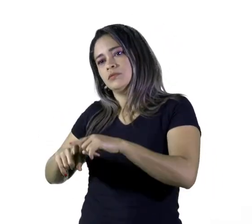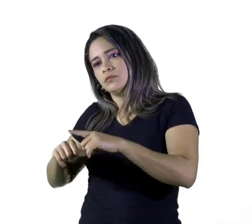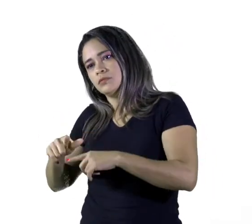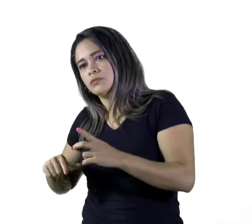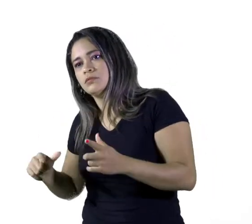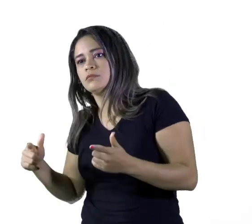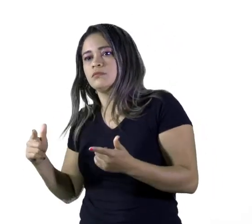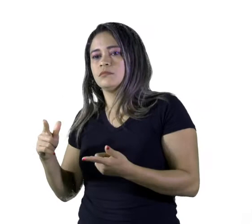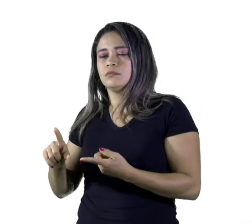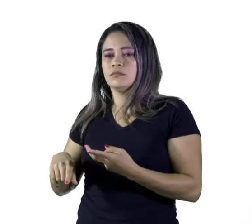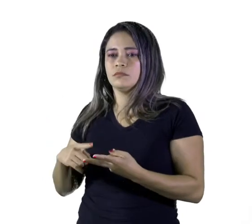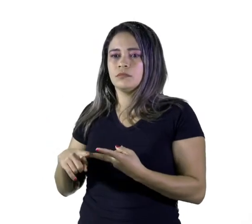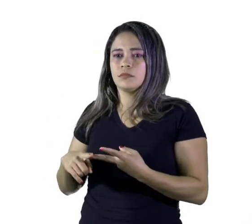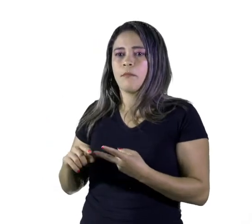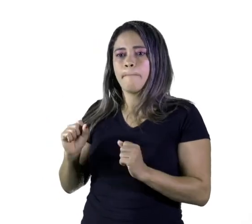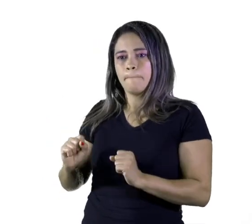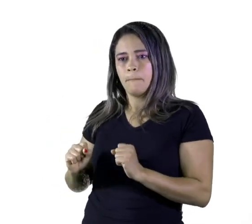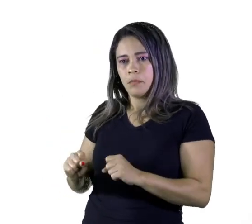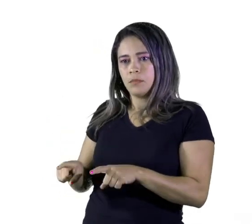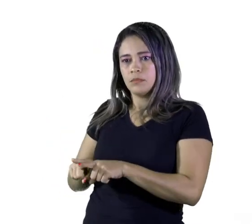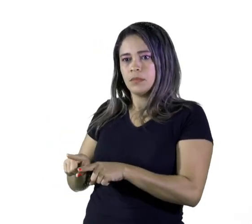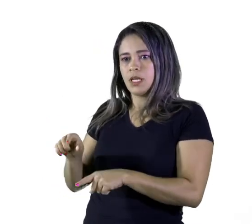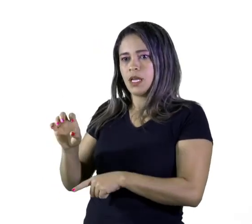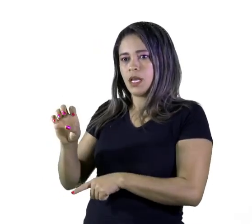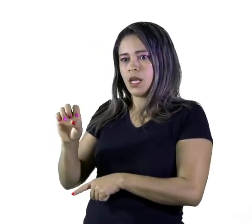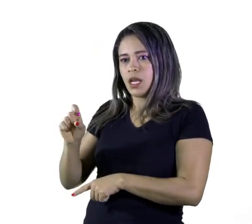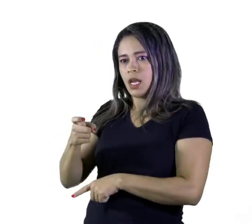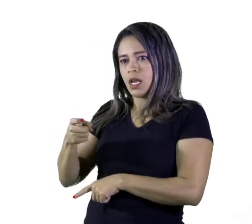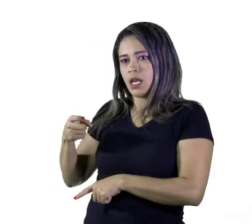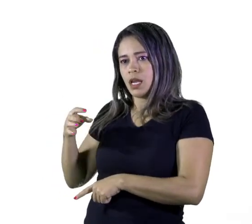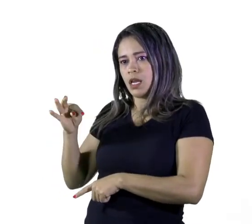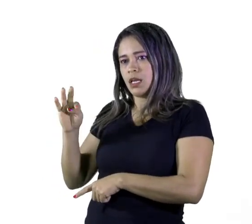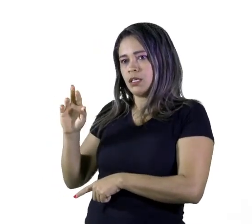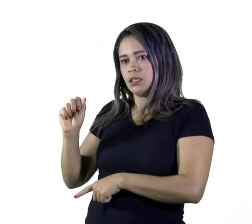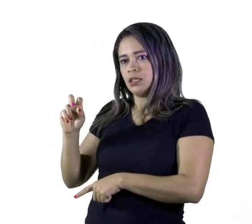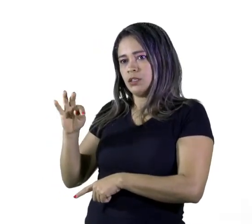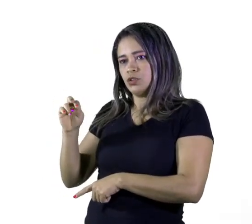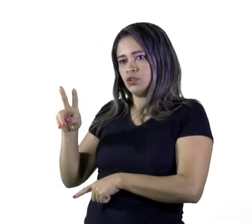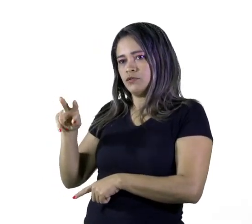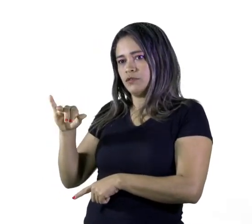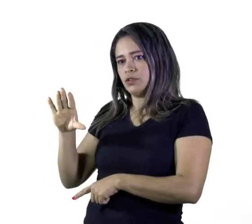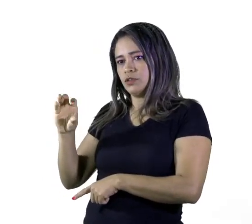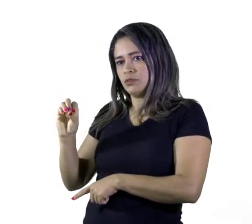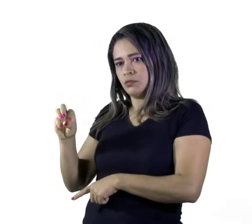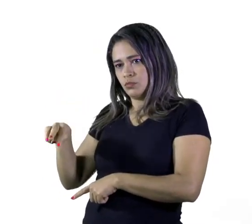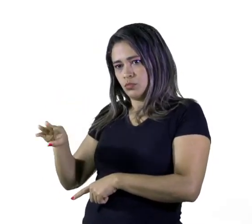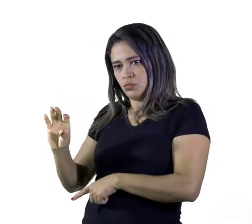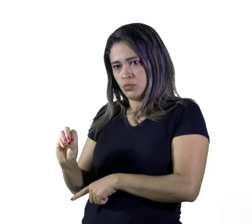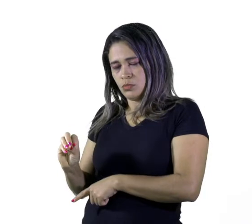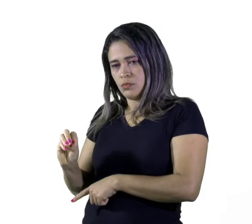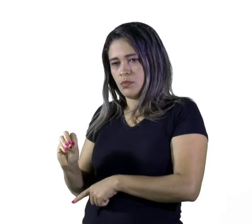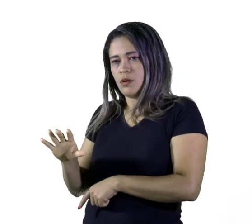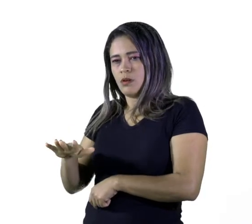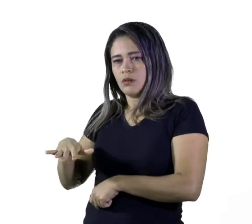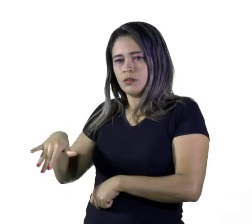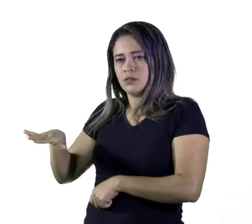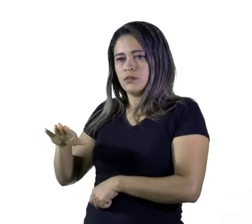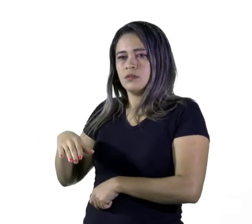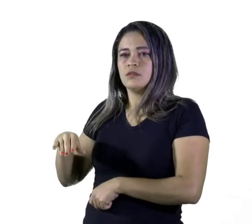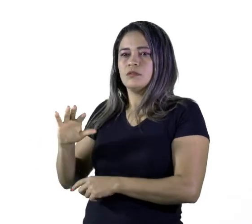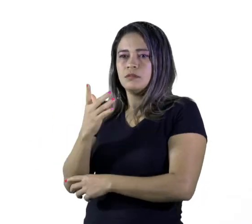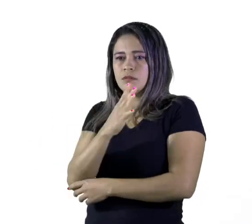agroindústria, podendo ainda ser de extrativismo e silvicultura. A conservação ambiental, como as